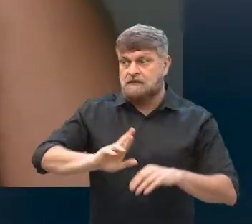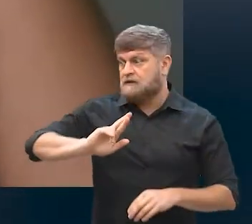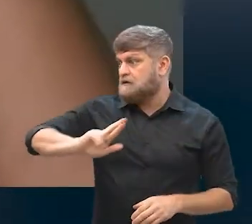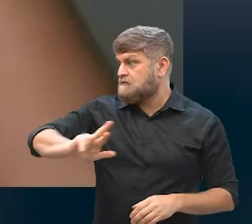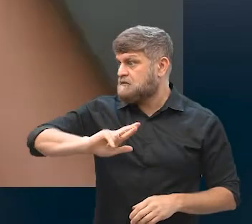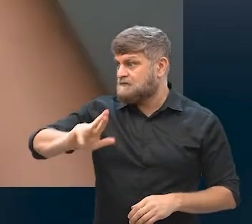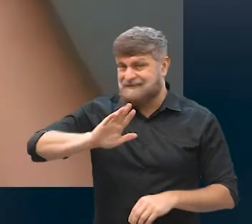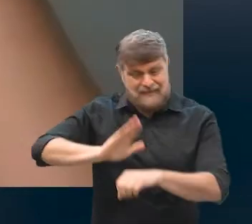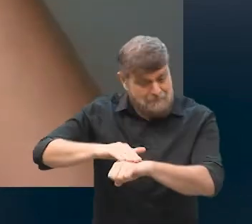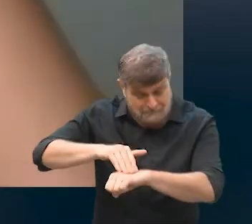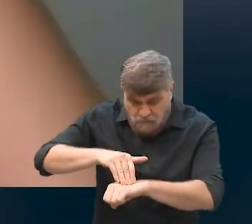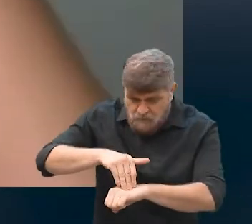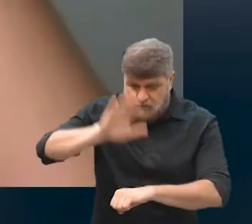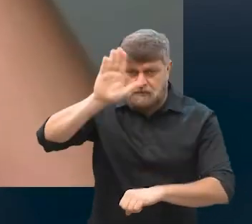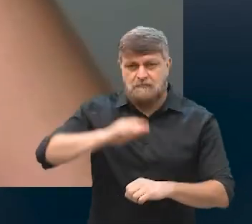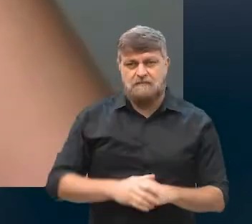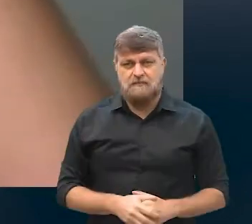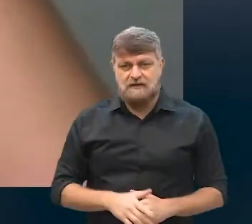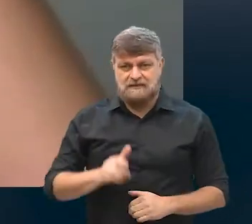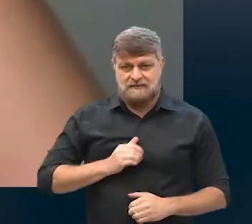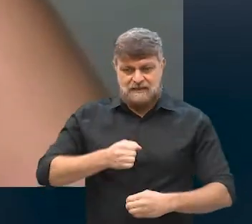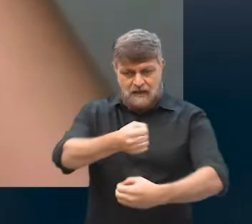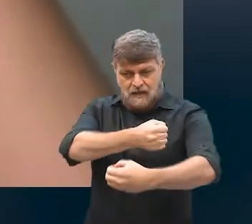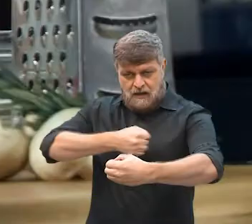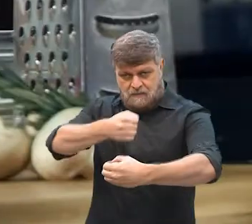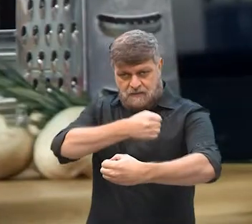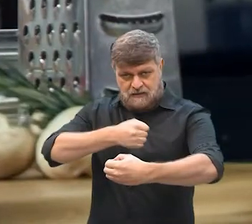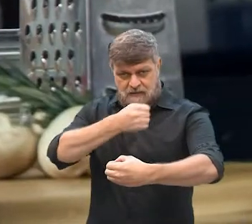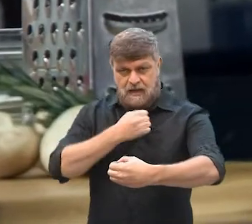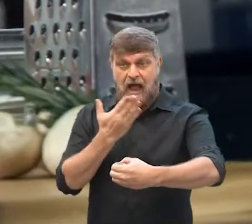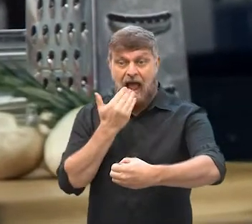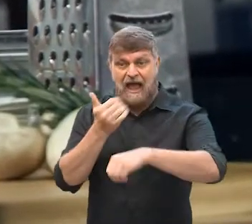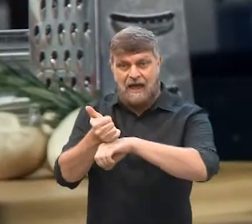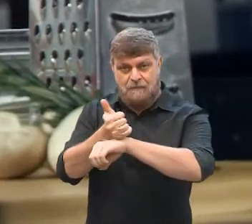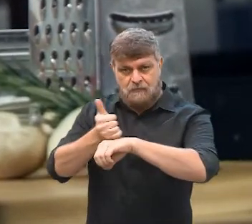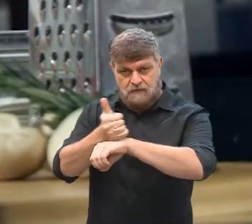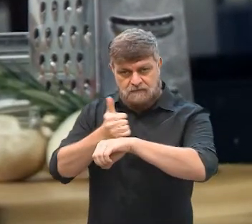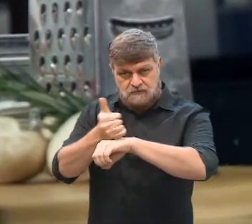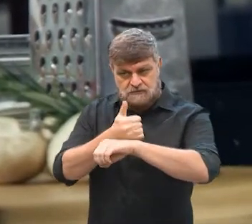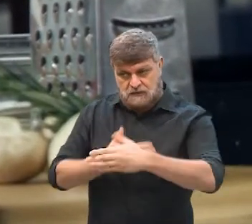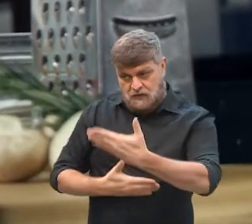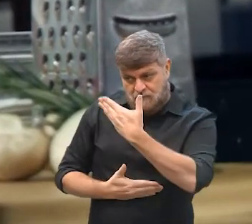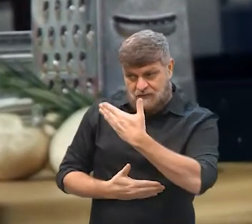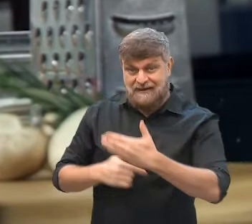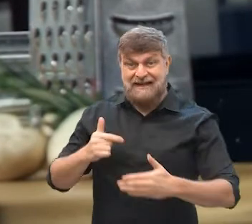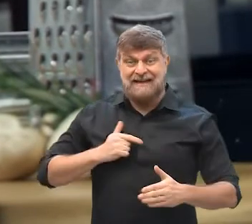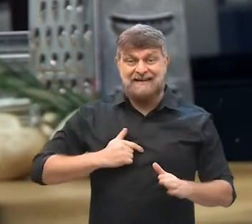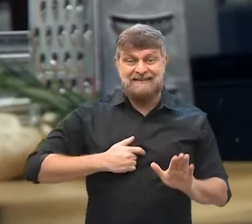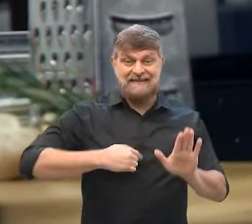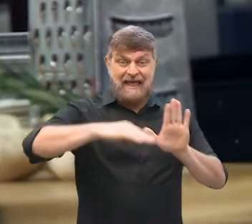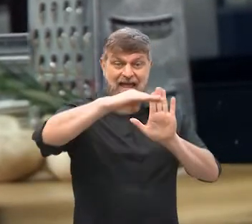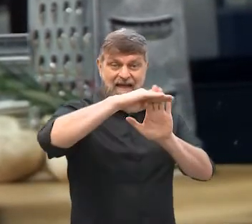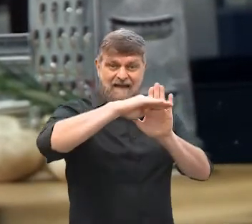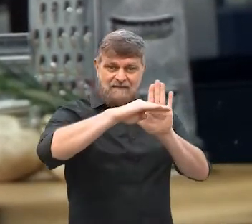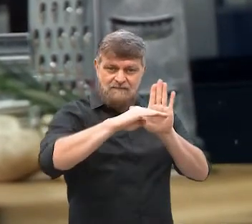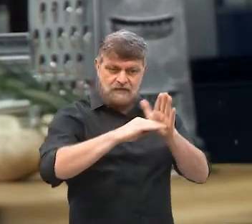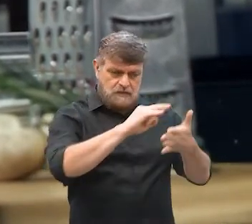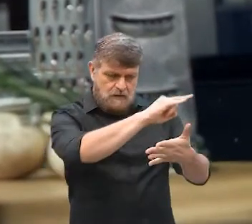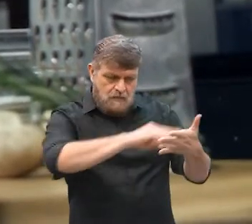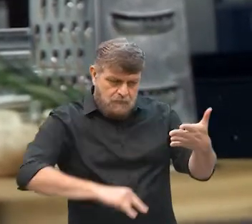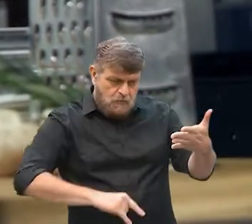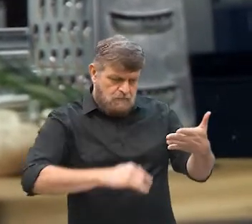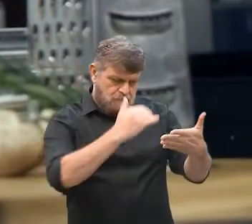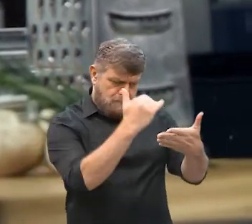muito mais do que isso. Né? Na gastronomia e na nutrição, a gente trabalha muito através das fichas técnicas, né? Que são